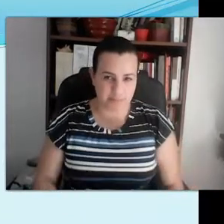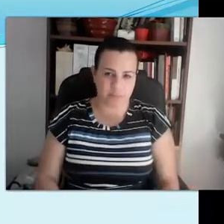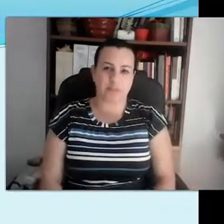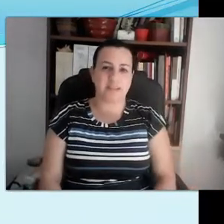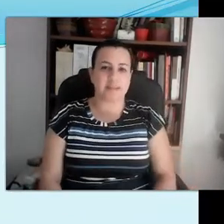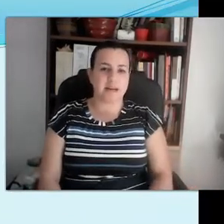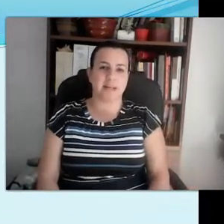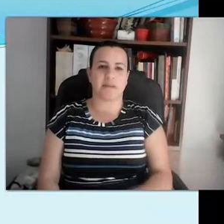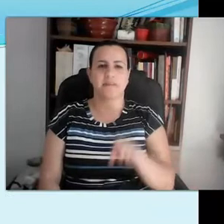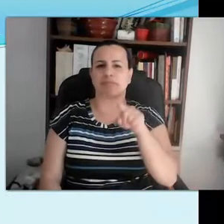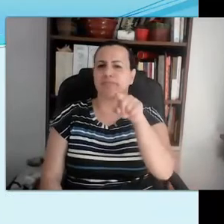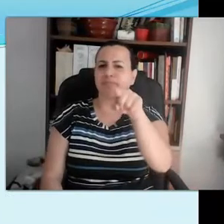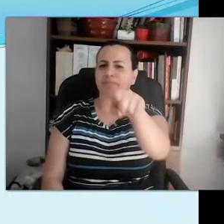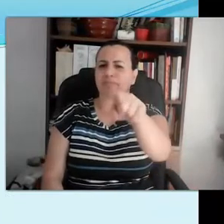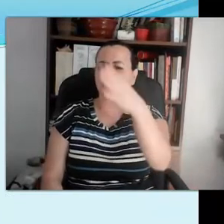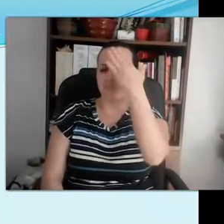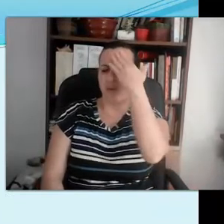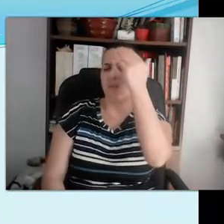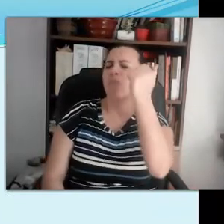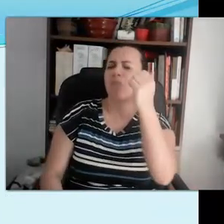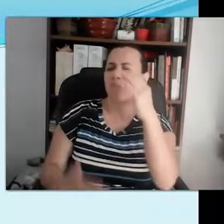Então, exemplo, você saber Libras.